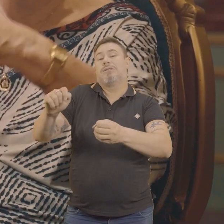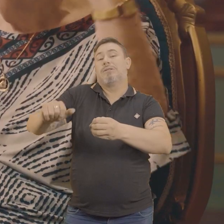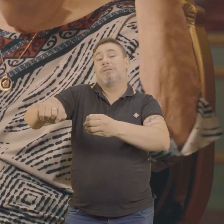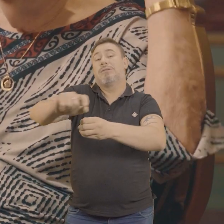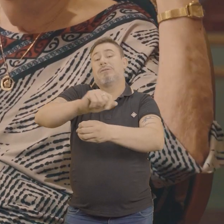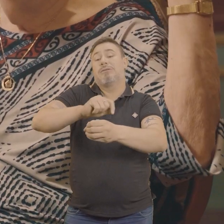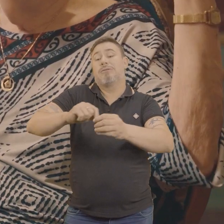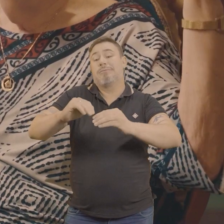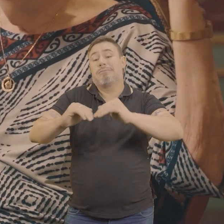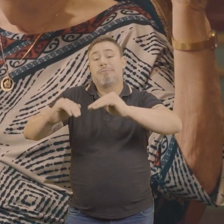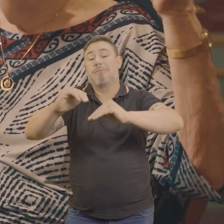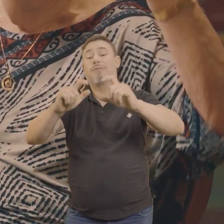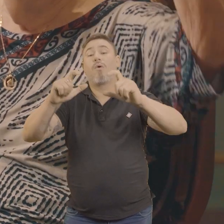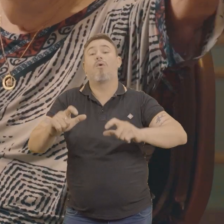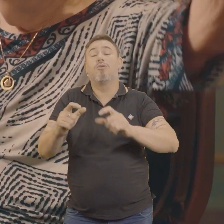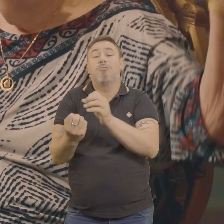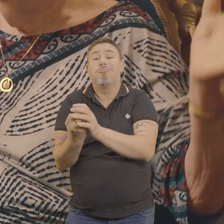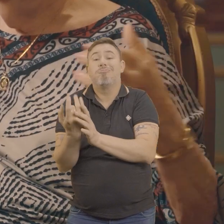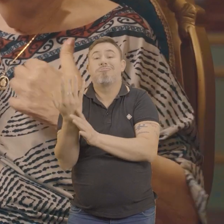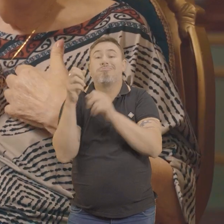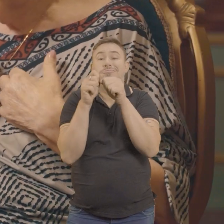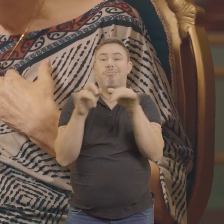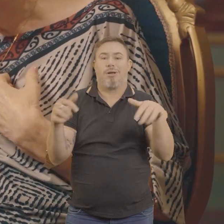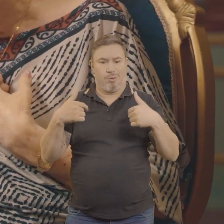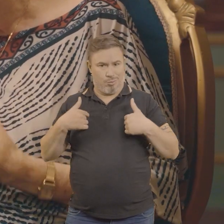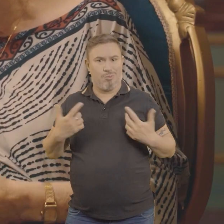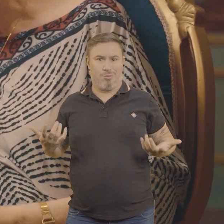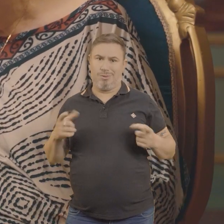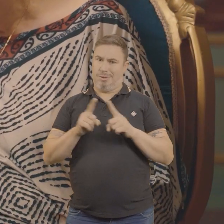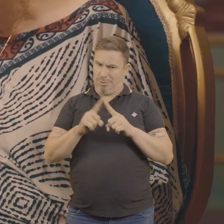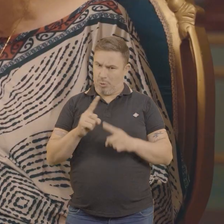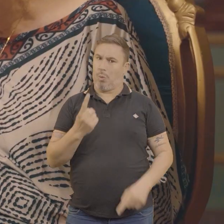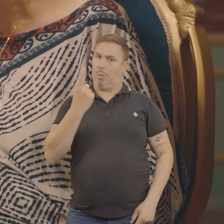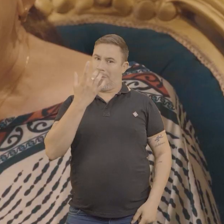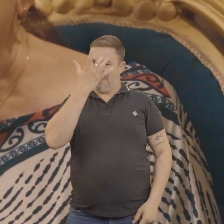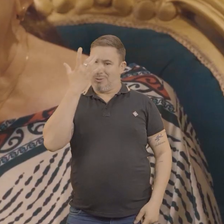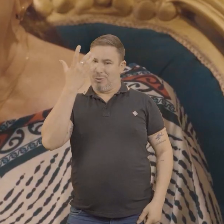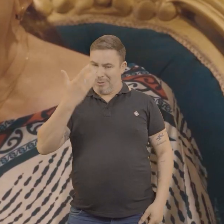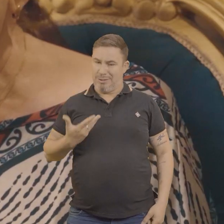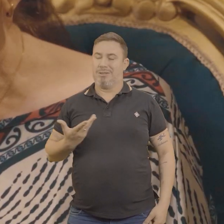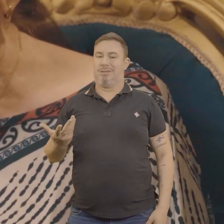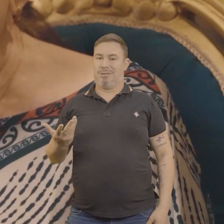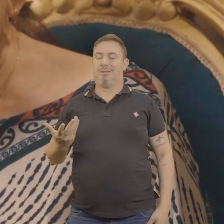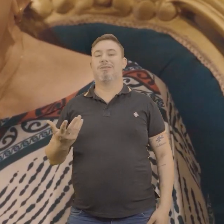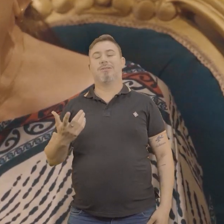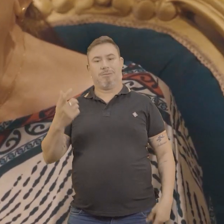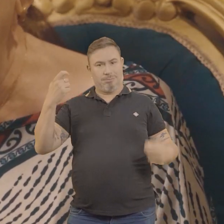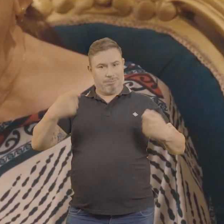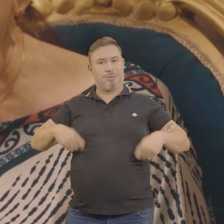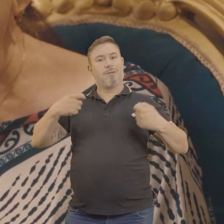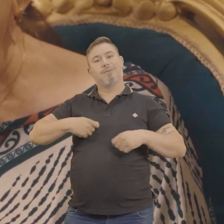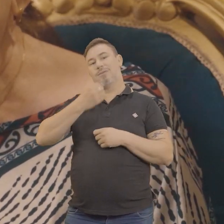essas sementes, onde é que estão multiplicando e frutificando aí? Eu me considero uma semente. E eu devo ter sido uma